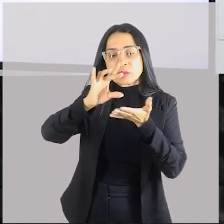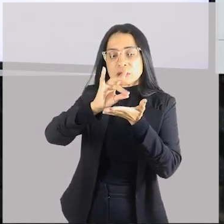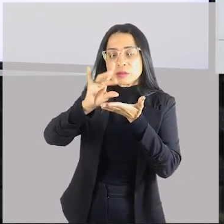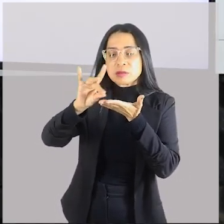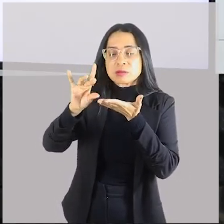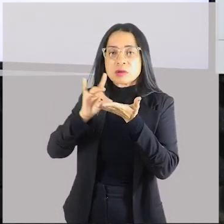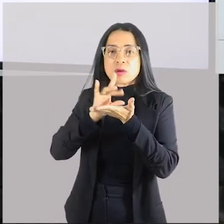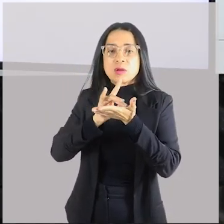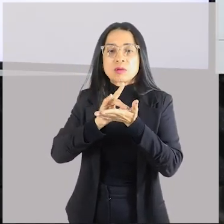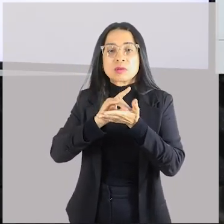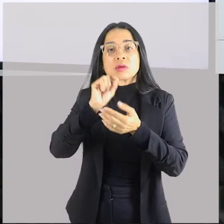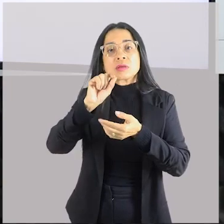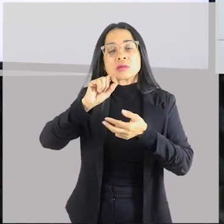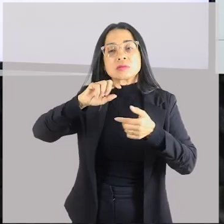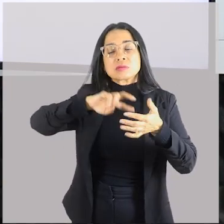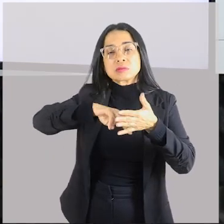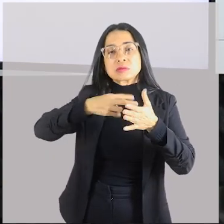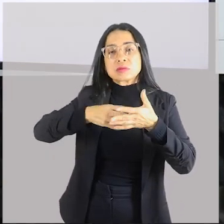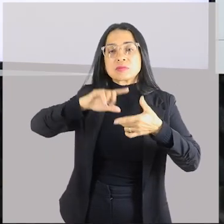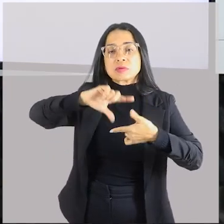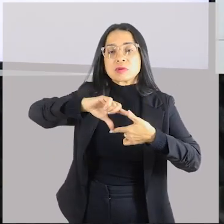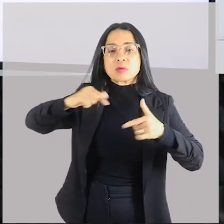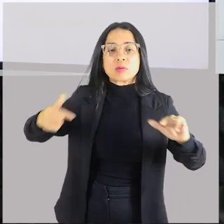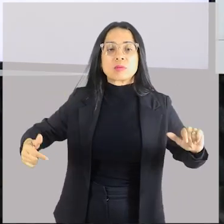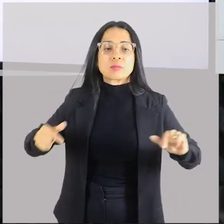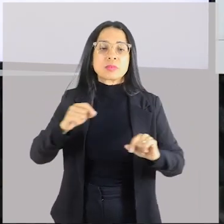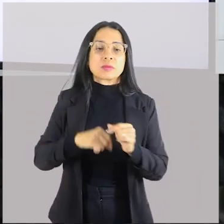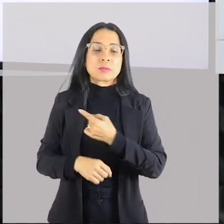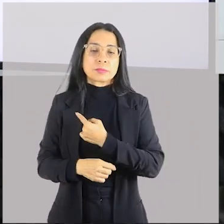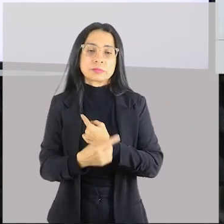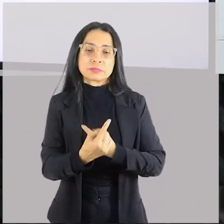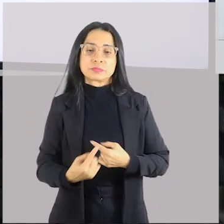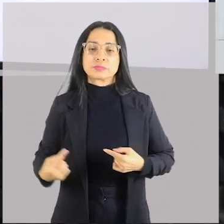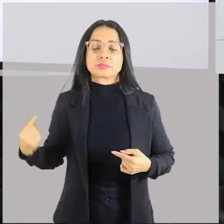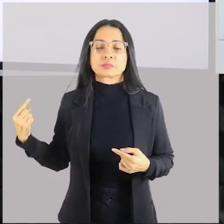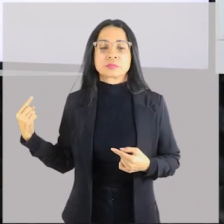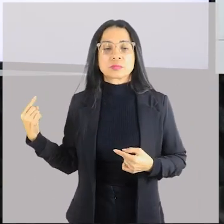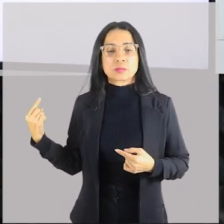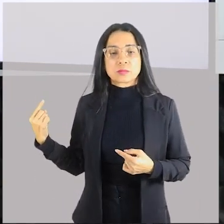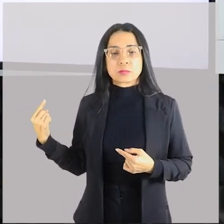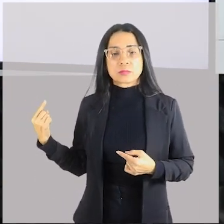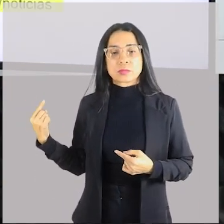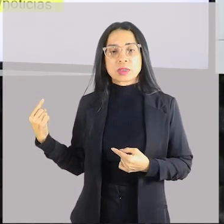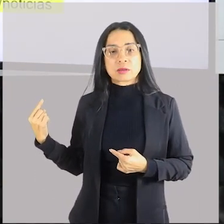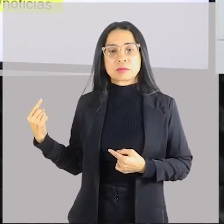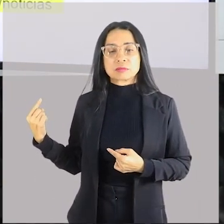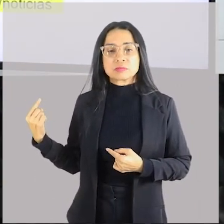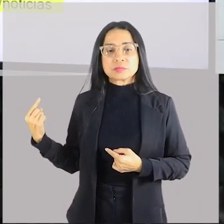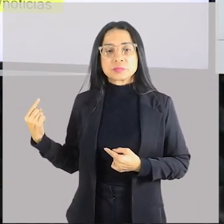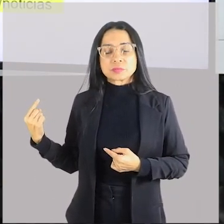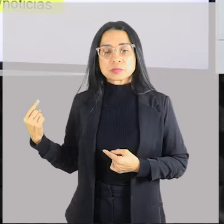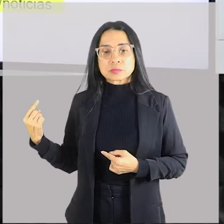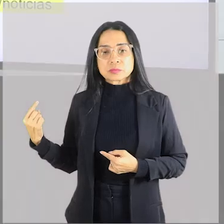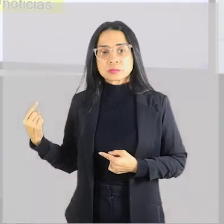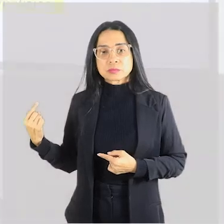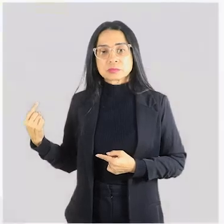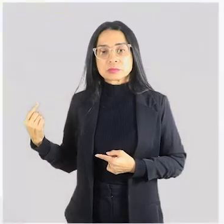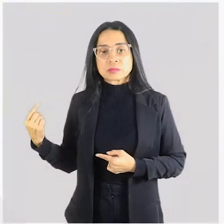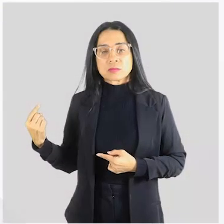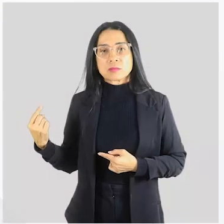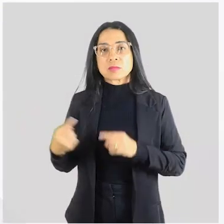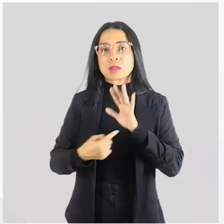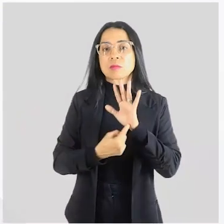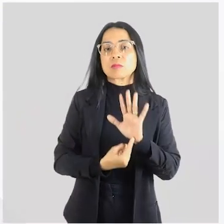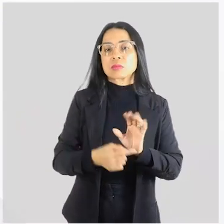o cubismo linhas retas como como for noras básicas cubos e cilíndricos cilindros perdão Eu Tô